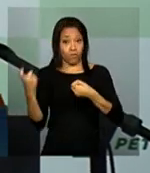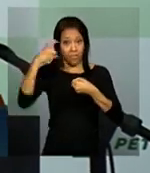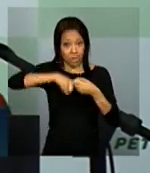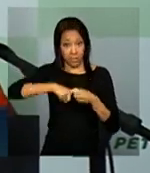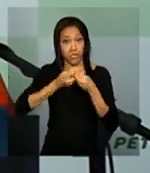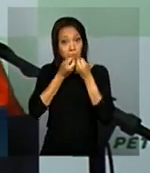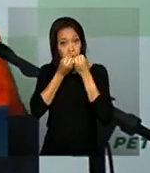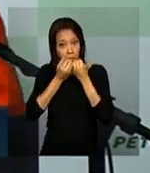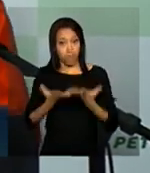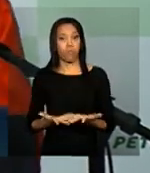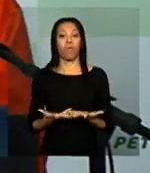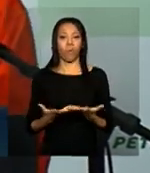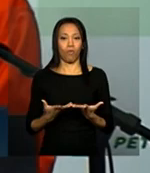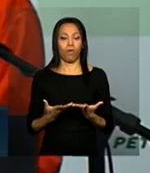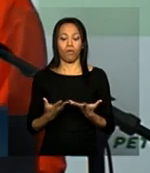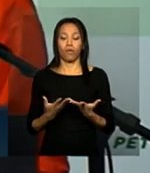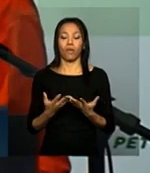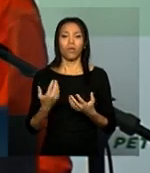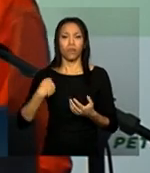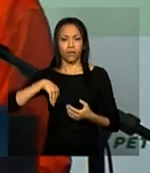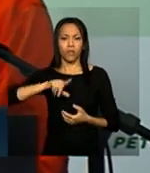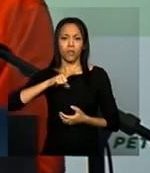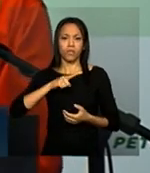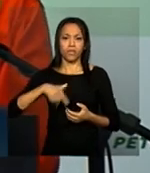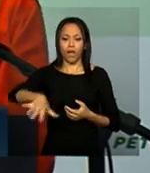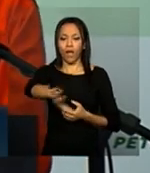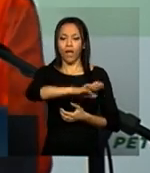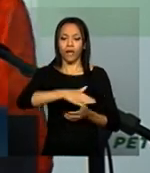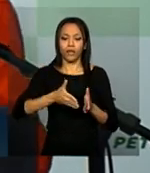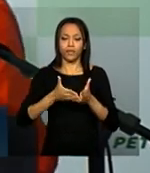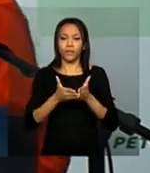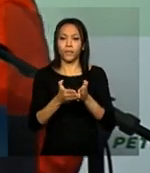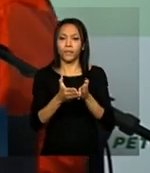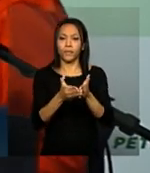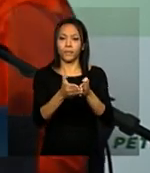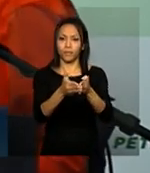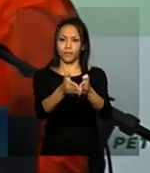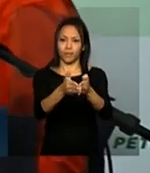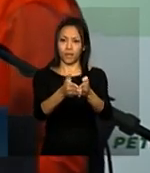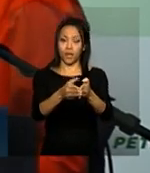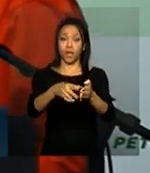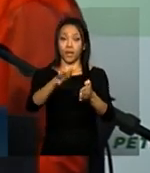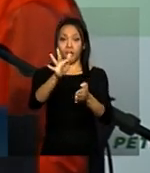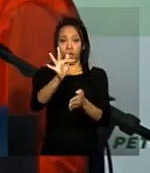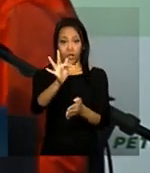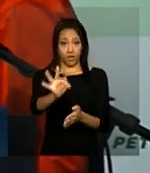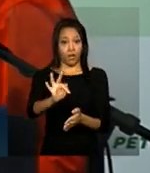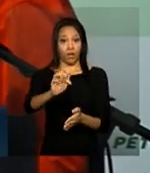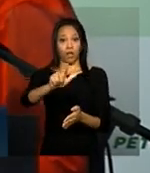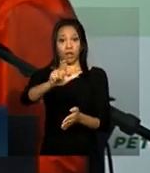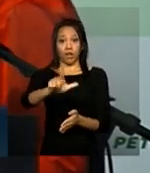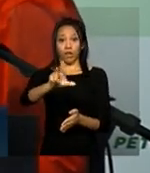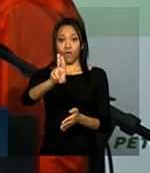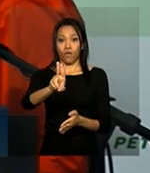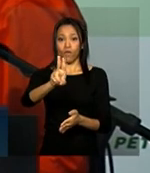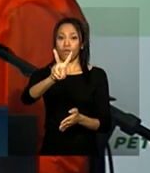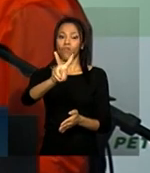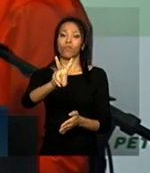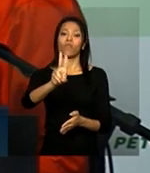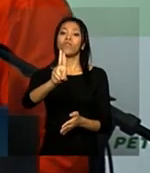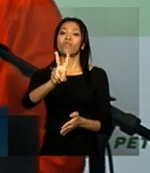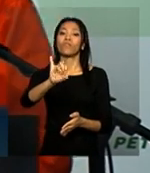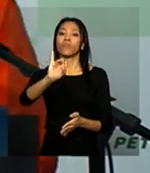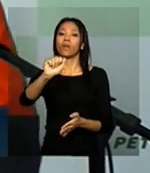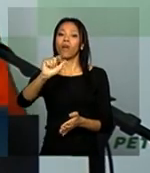que nós temos na área fluvial. Eu acho que é o único no Brasil, único